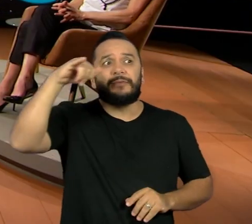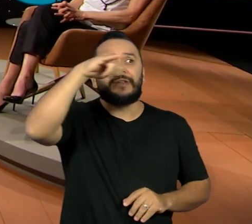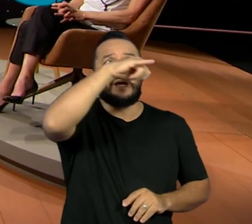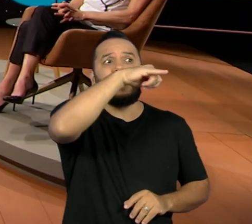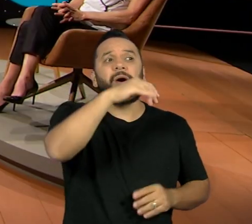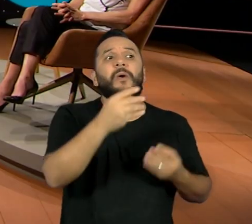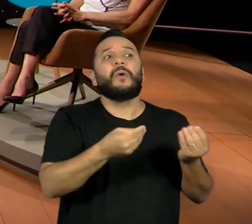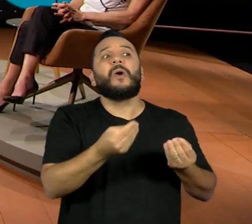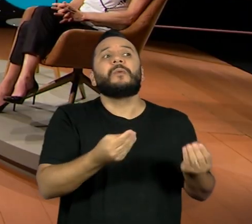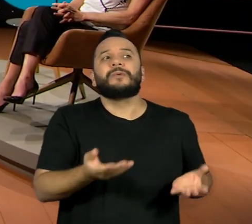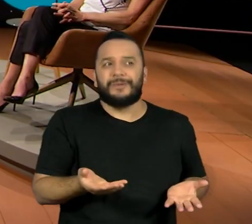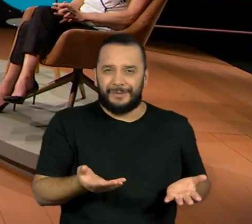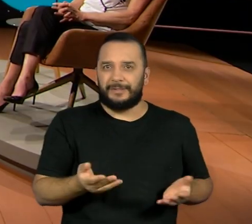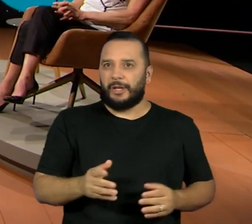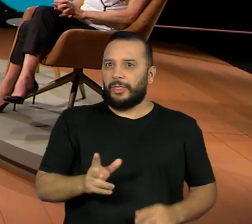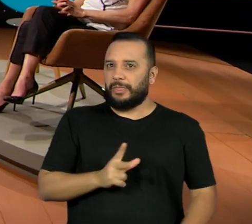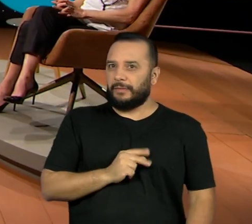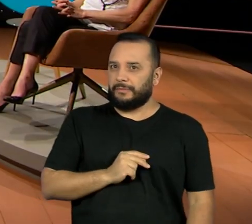Nossa!